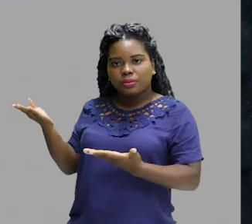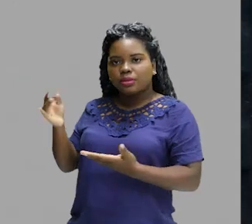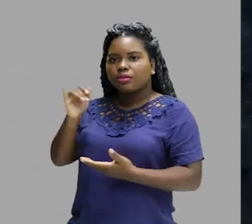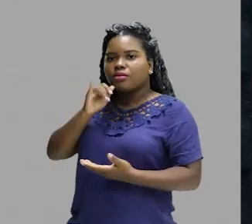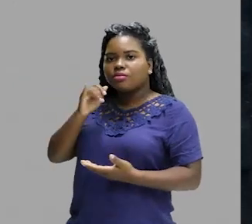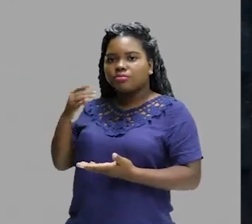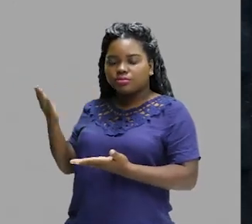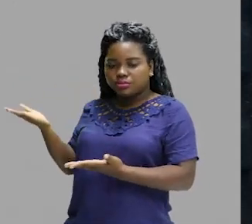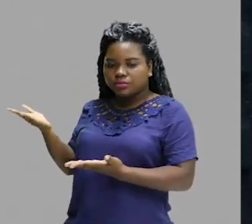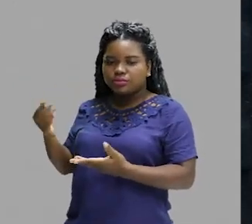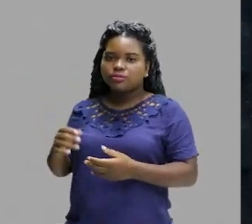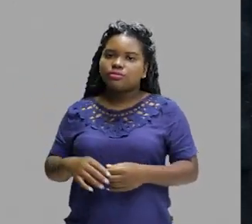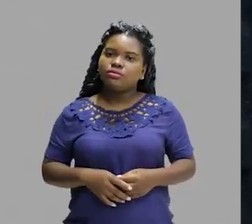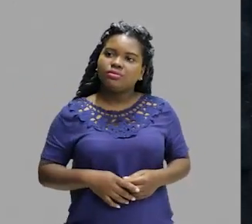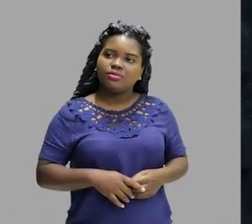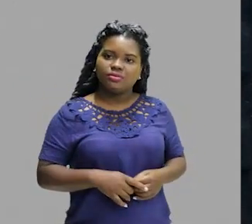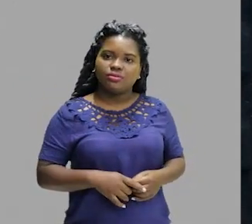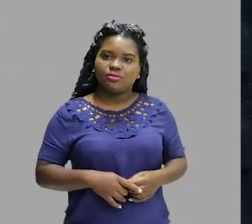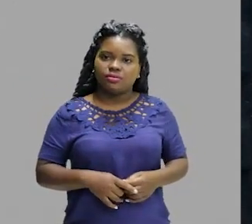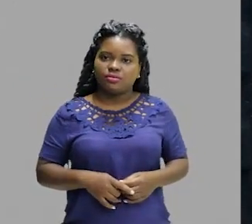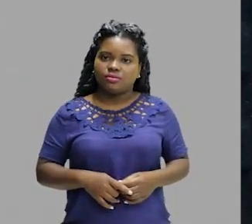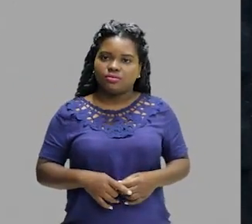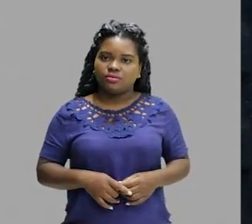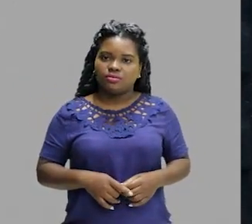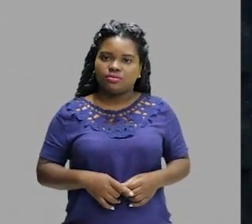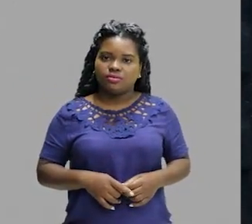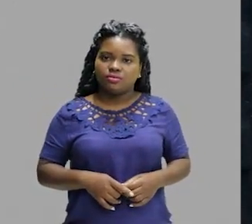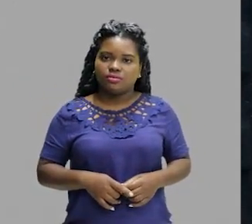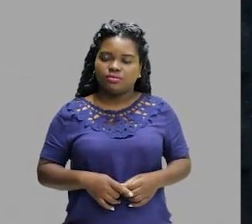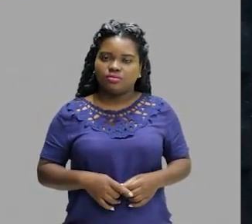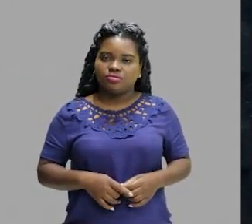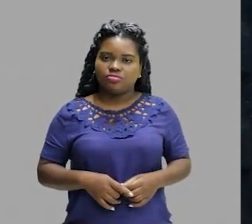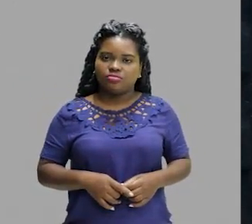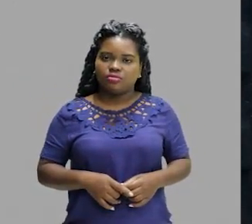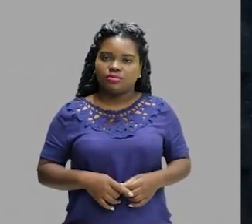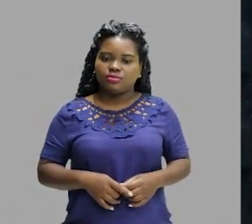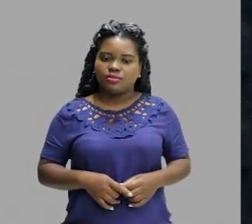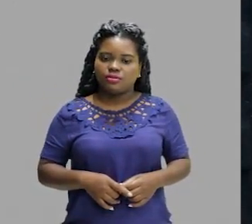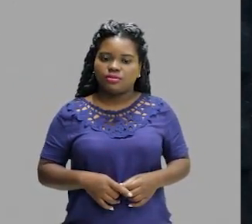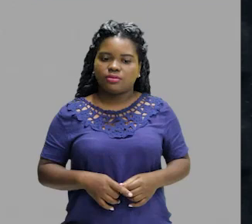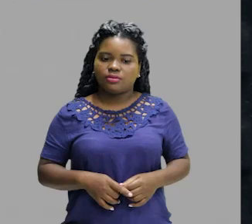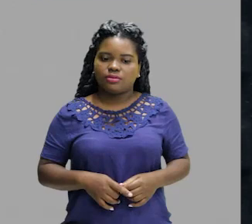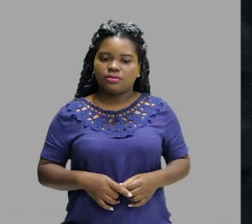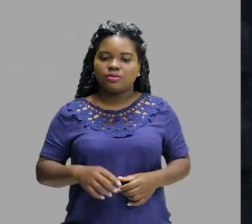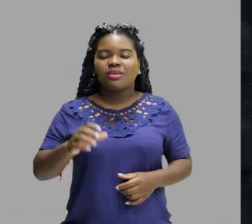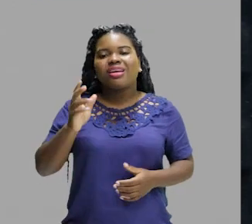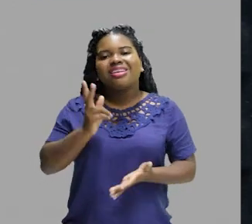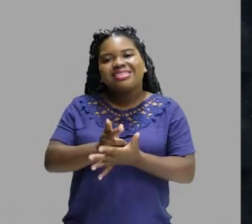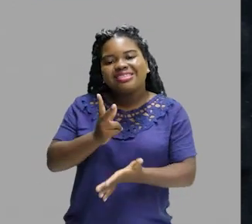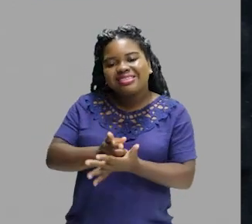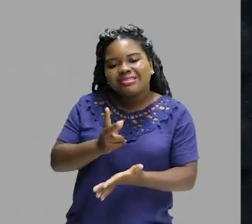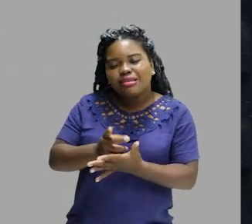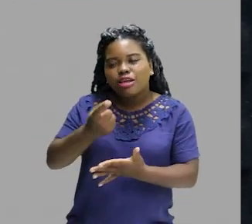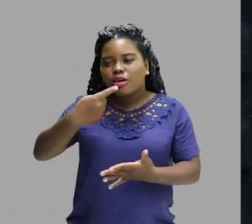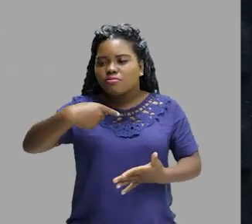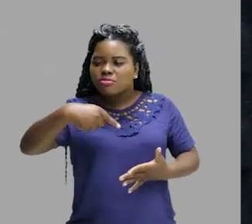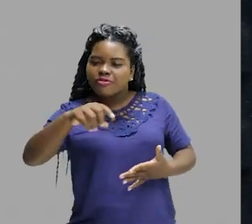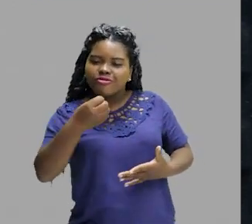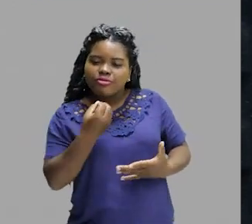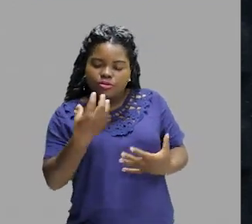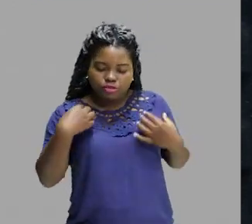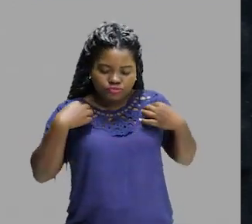vestido. Eu estou reforçando que aquela pessoa vai sempre muito bem vestido aos locais. Siempre va muy